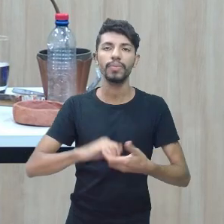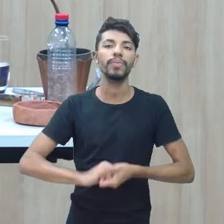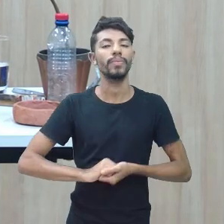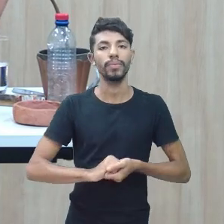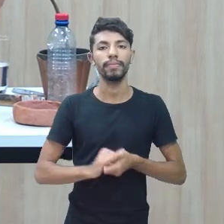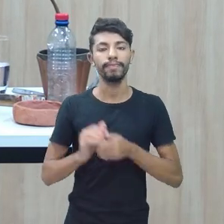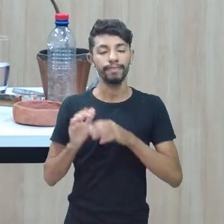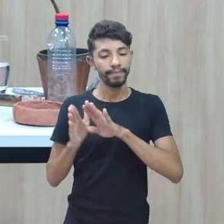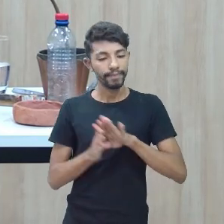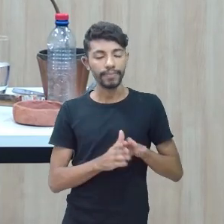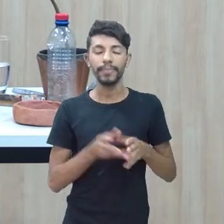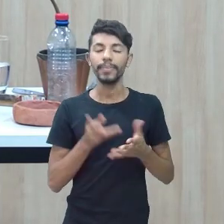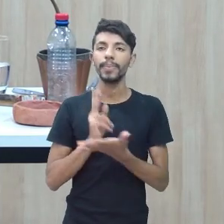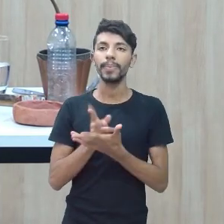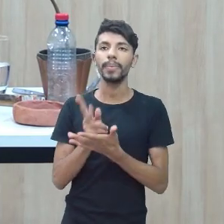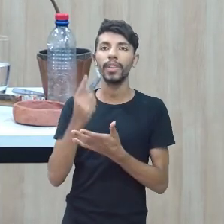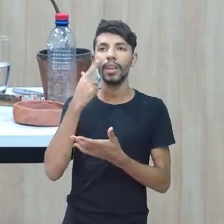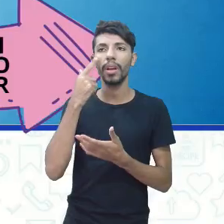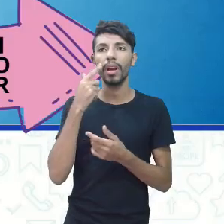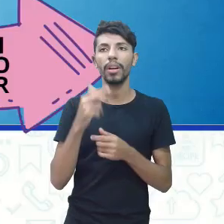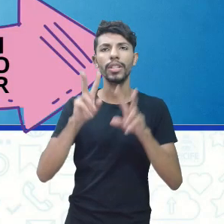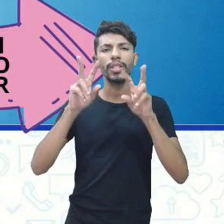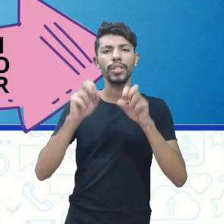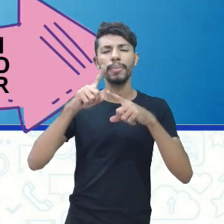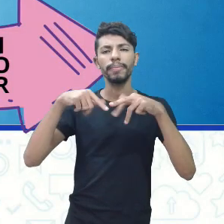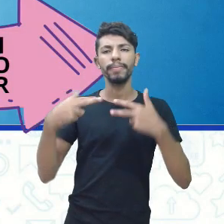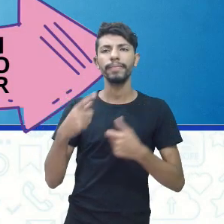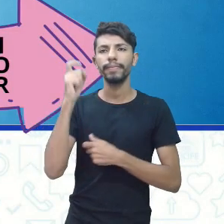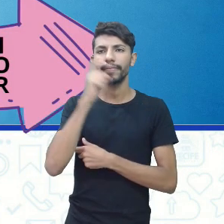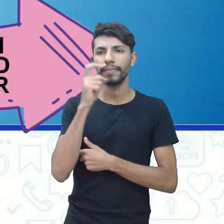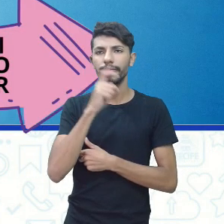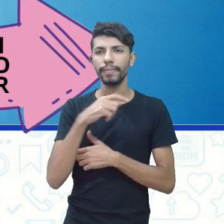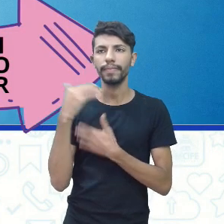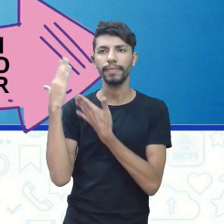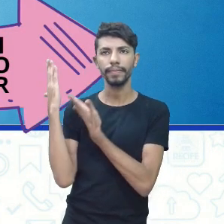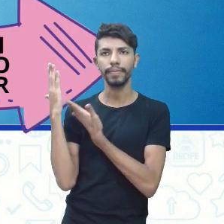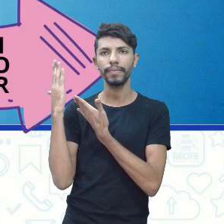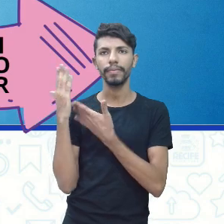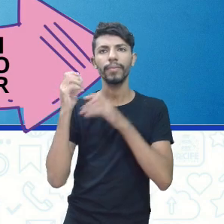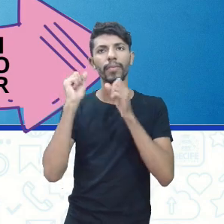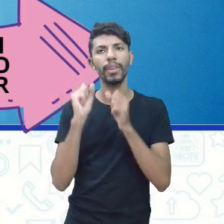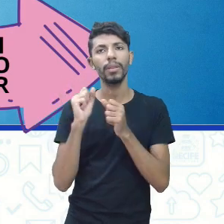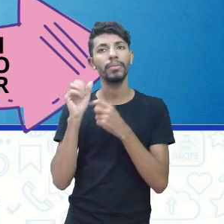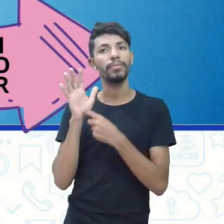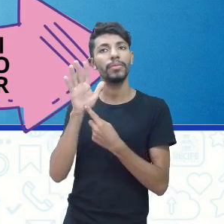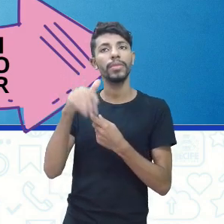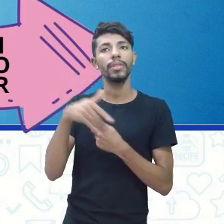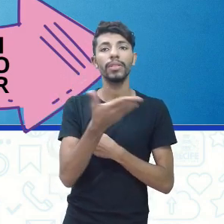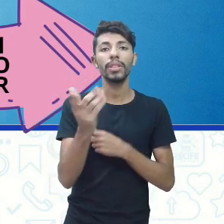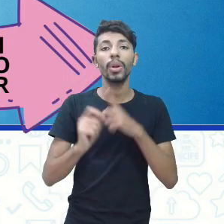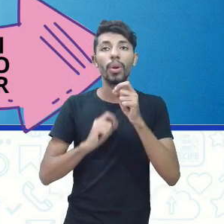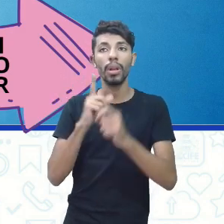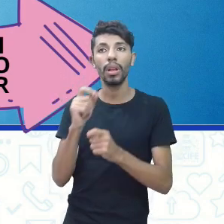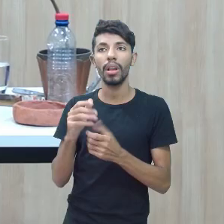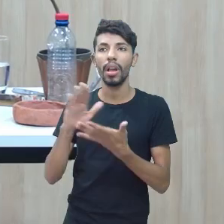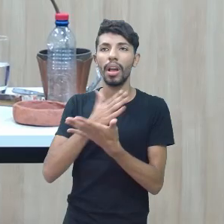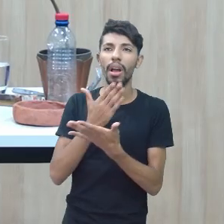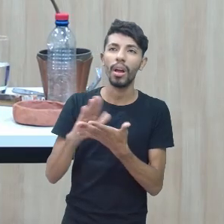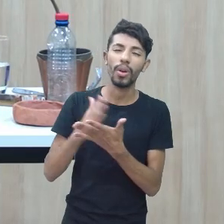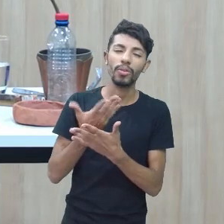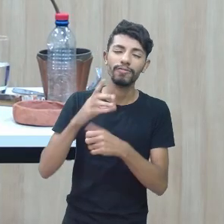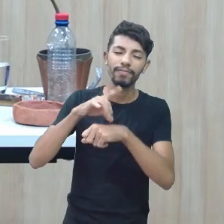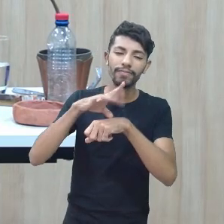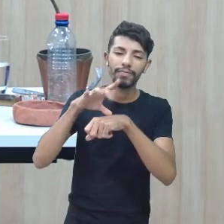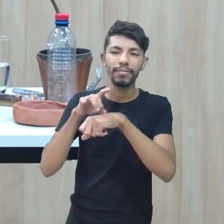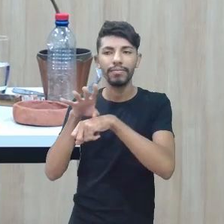lá. Vamos falar ainda desses materiais sintéticos, né? E aí eu trouxe para vocês algumas, vamos dizer assim, algumas